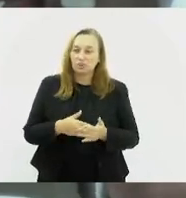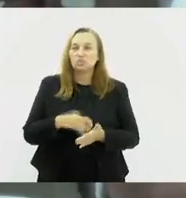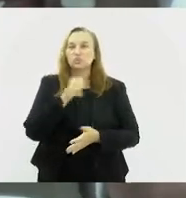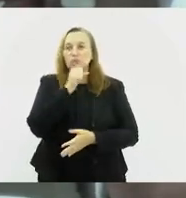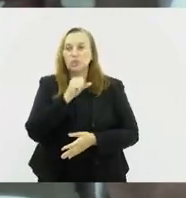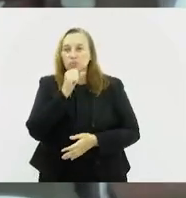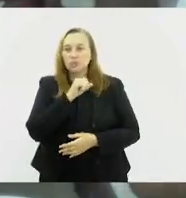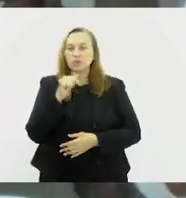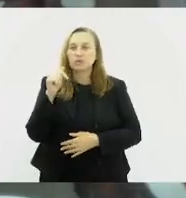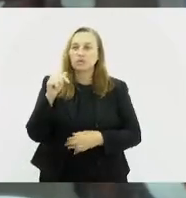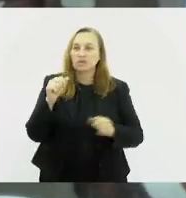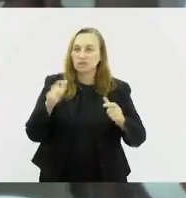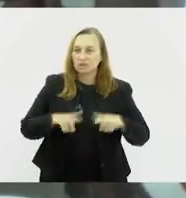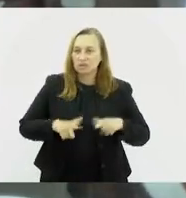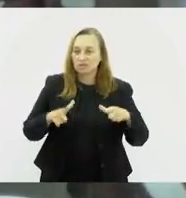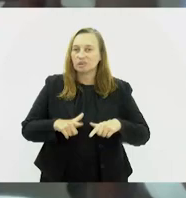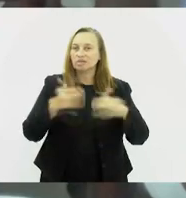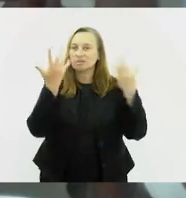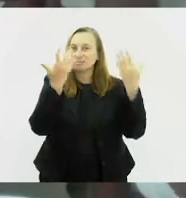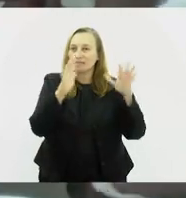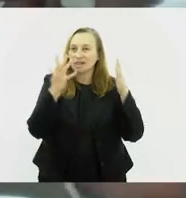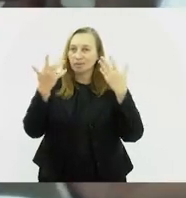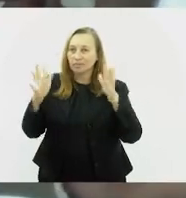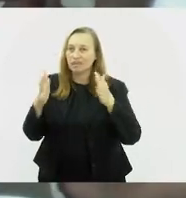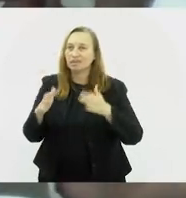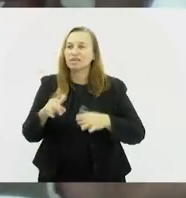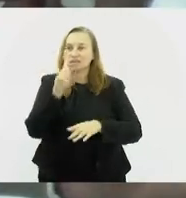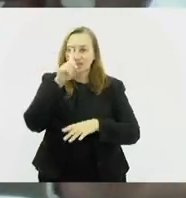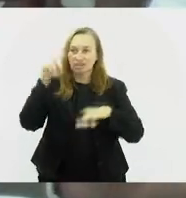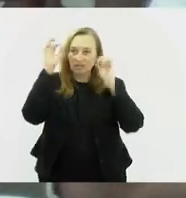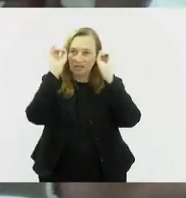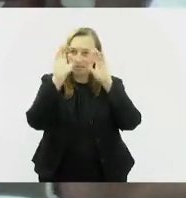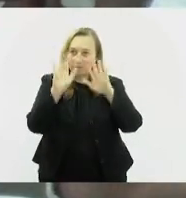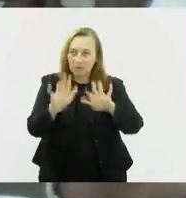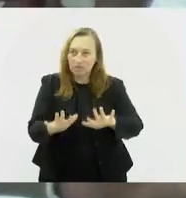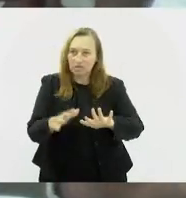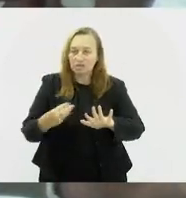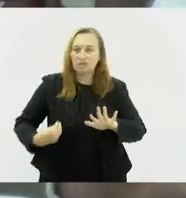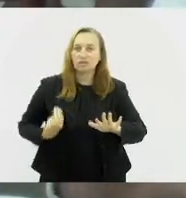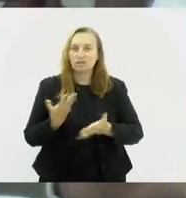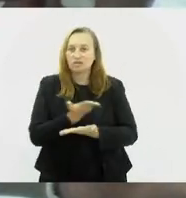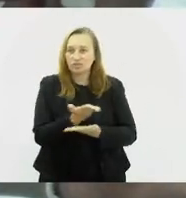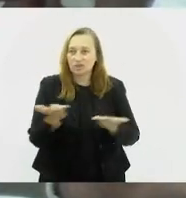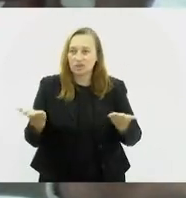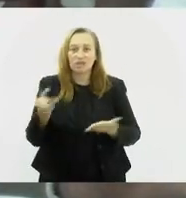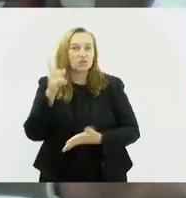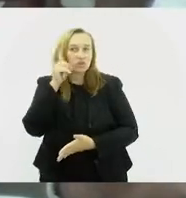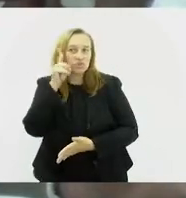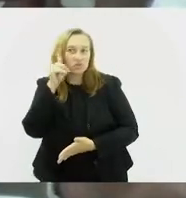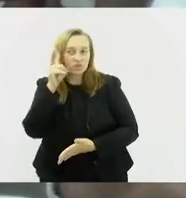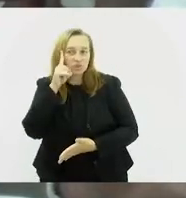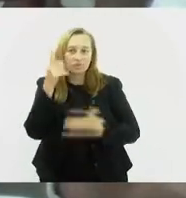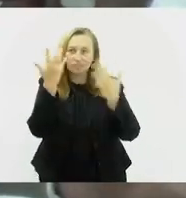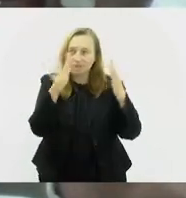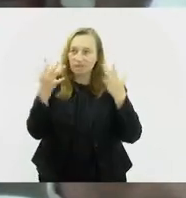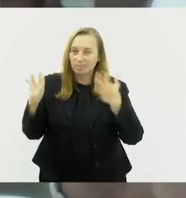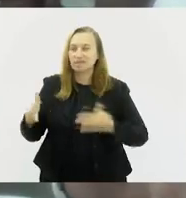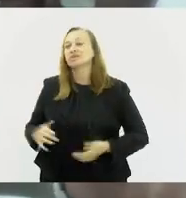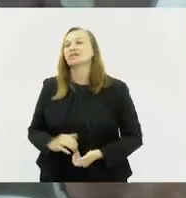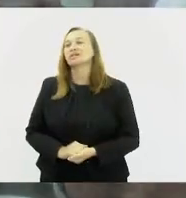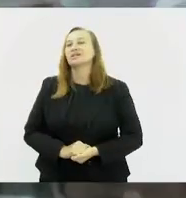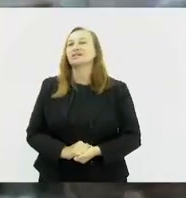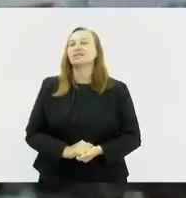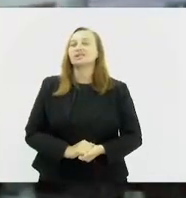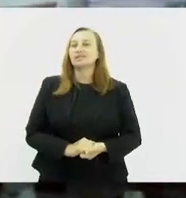aqui presentes, meus parabéns e que Deus abençoe a vida de vocês a cada dia. Parabéns.